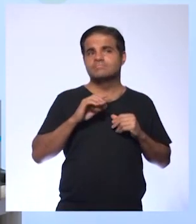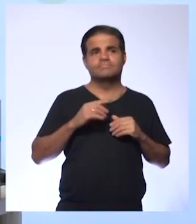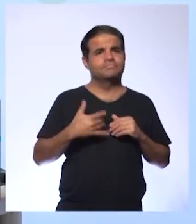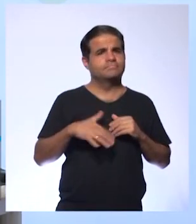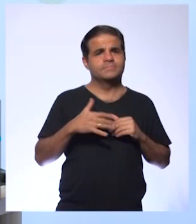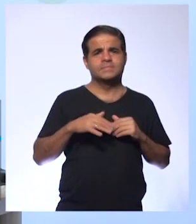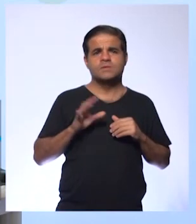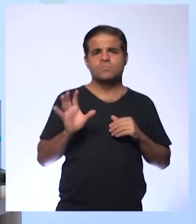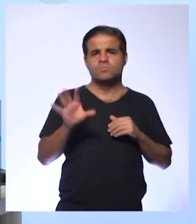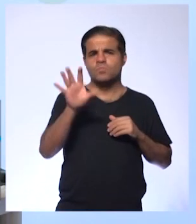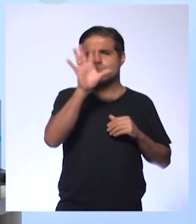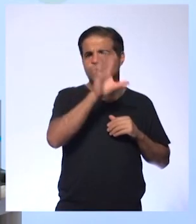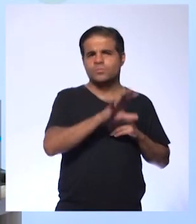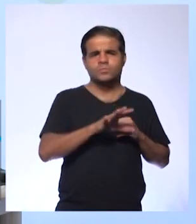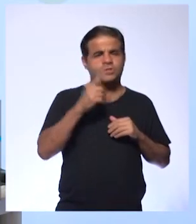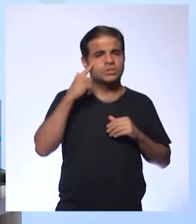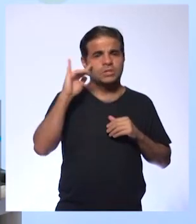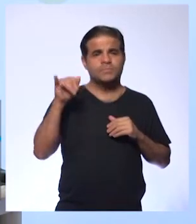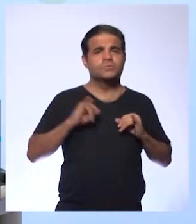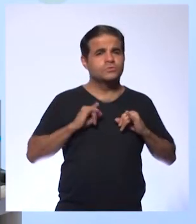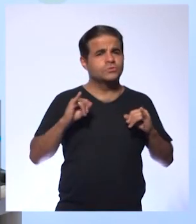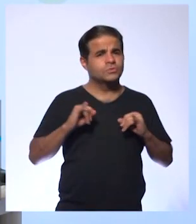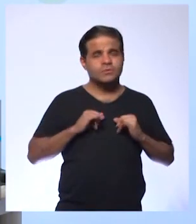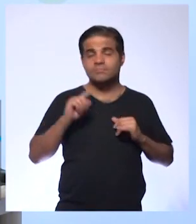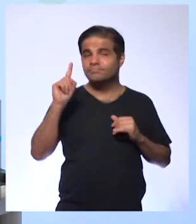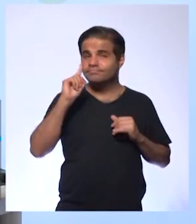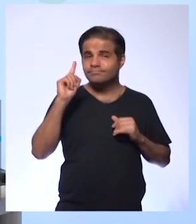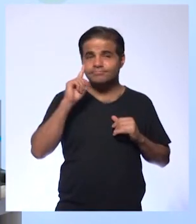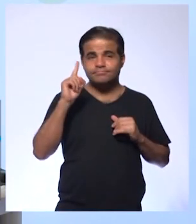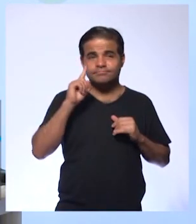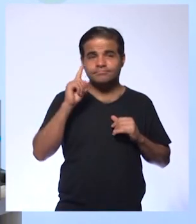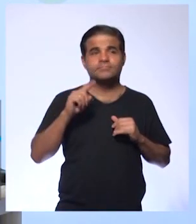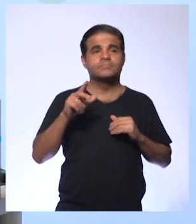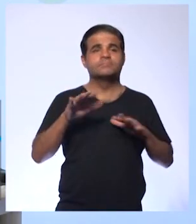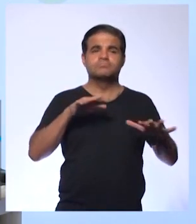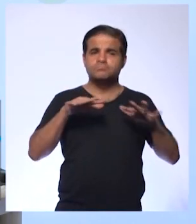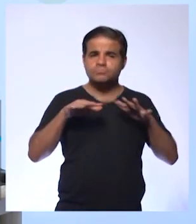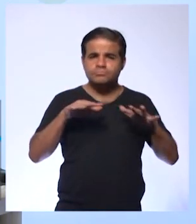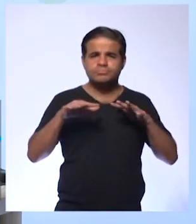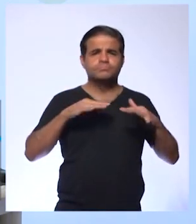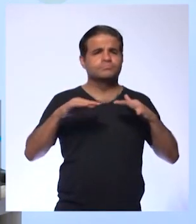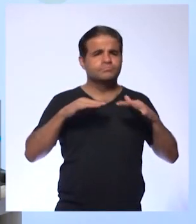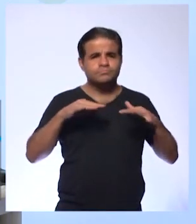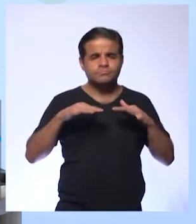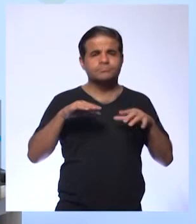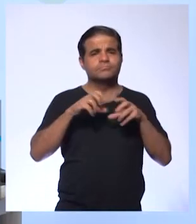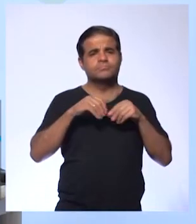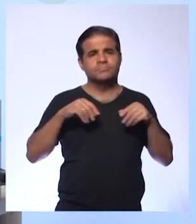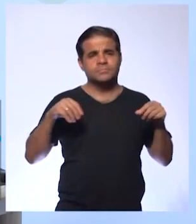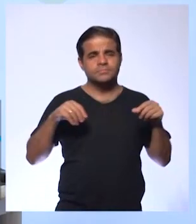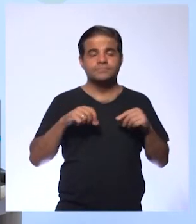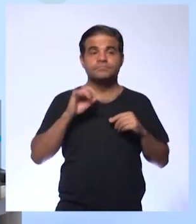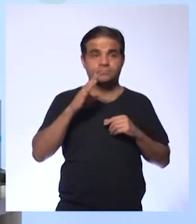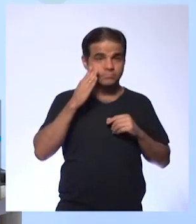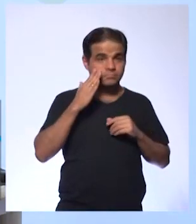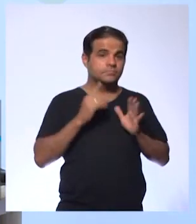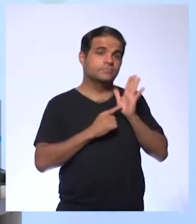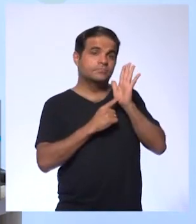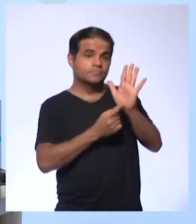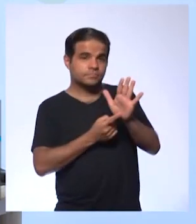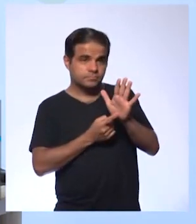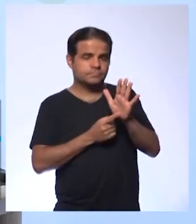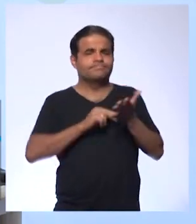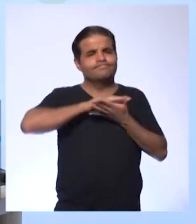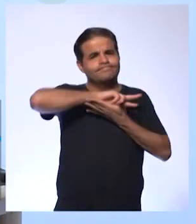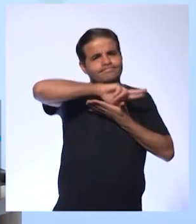de ilhas japonesas, né, que sofrem diariamente com tremores de terra. Então, é só para retratar isso. Então,